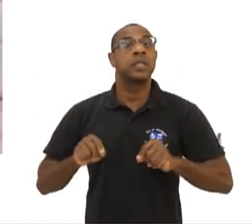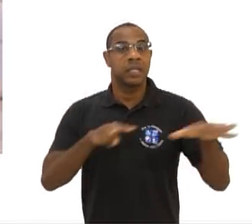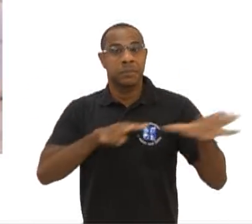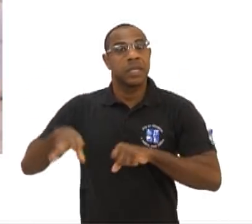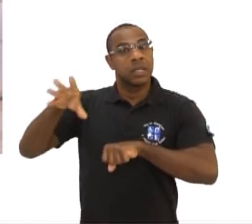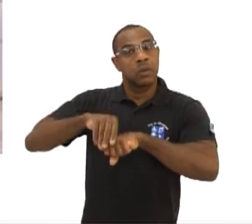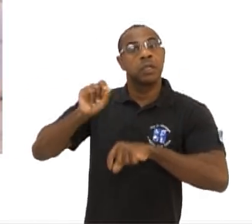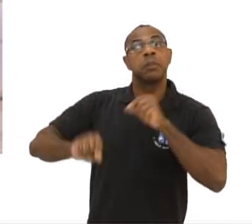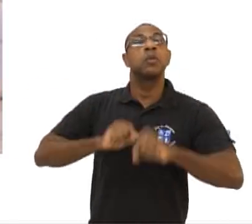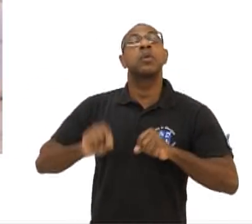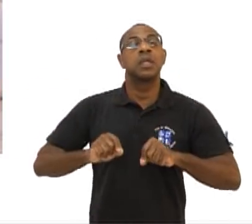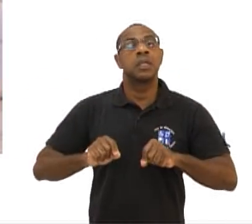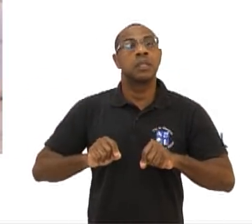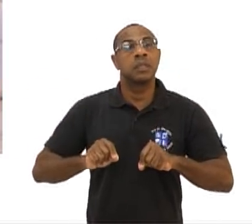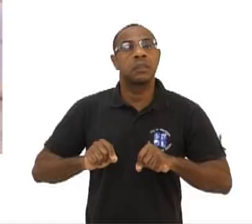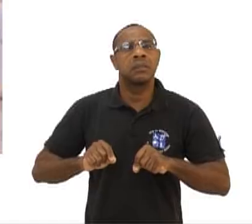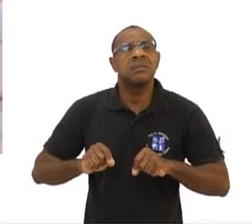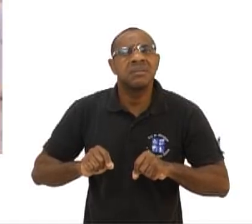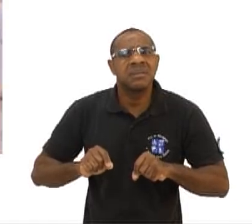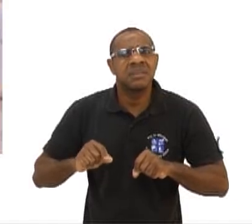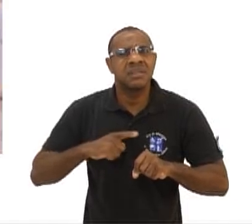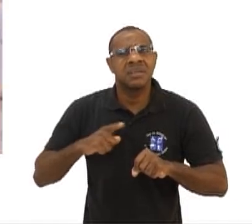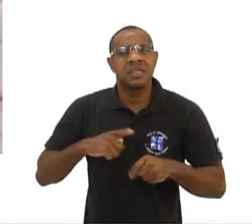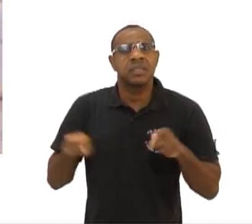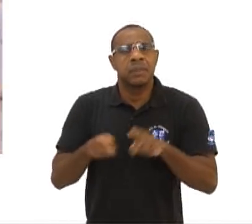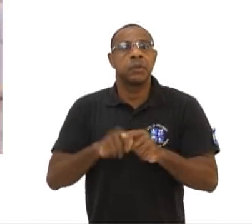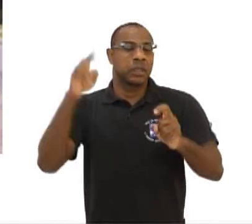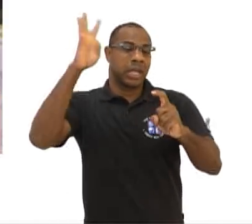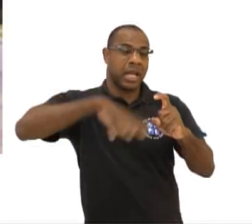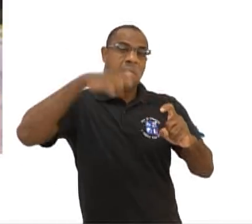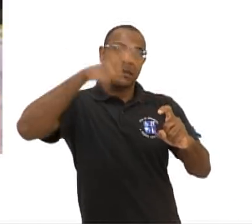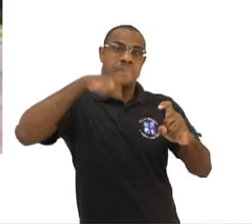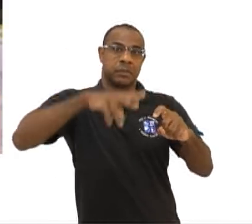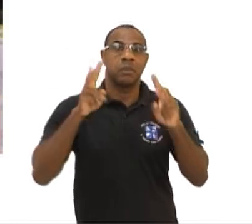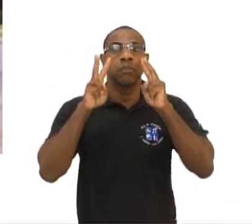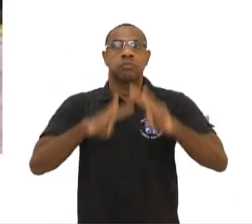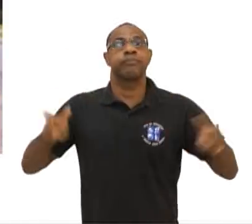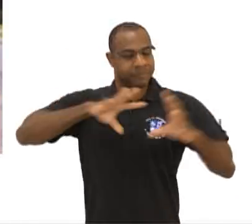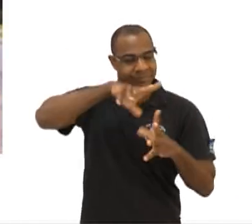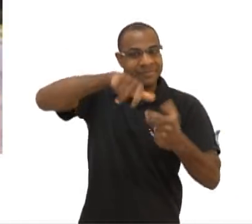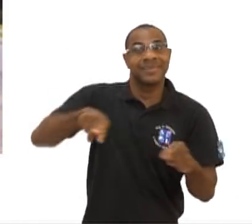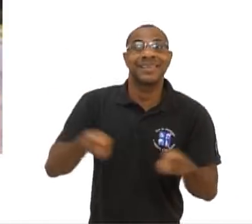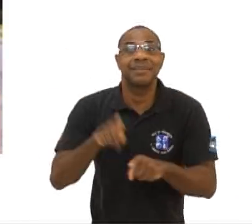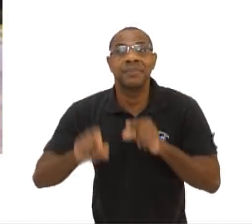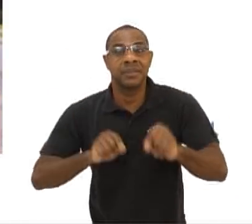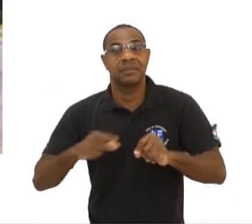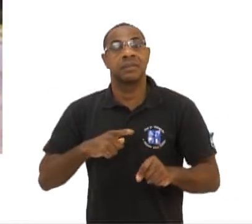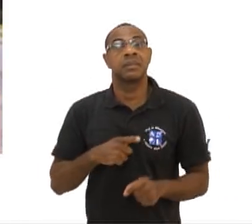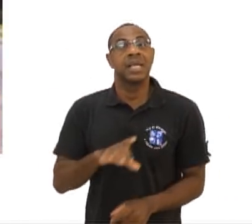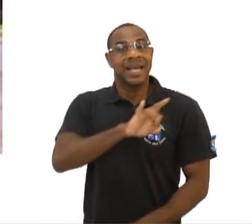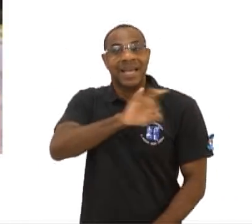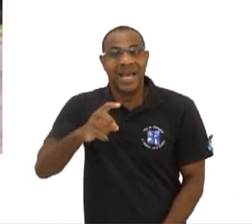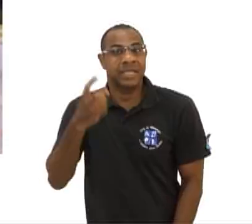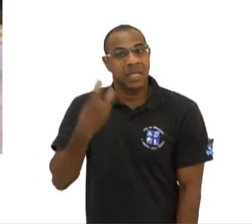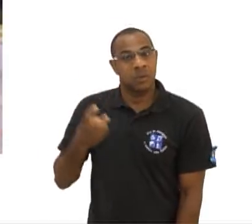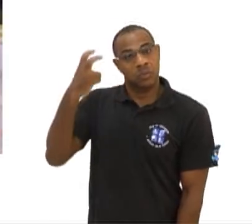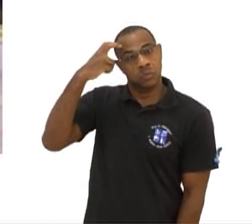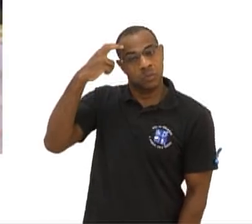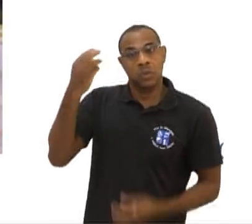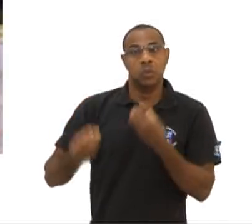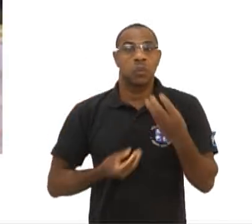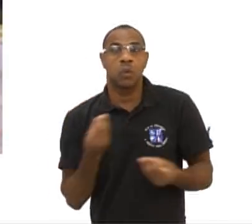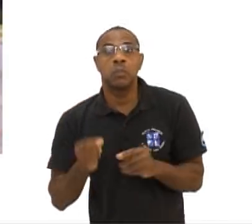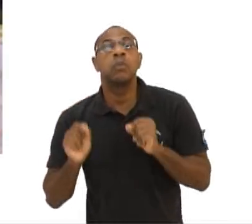do Conhecimento, são as cosmovisões e as mitologias. Cosmovisão é como cada cultura se organiza